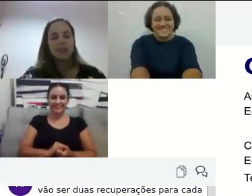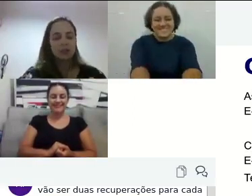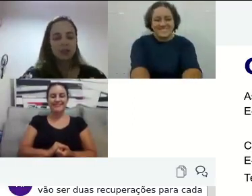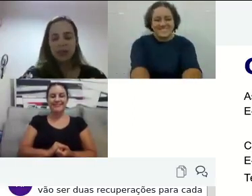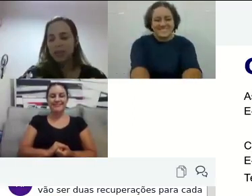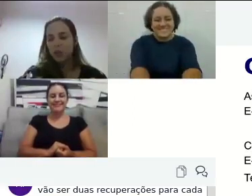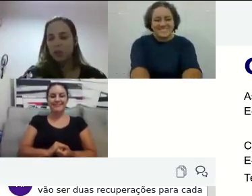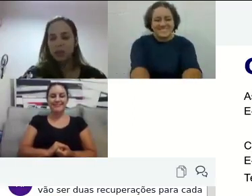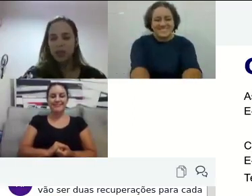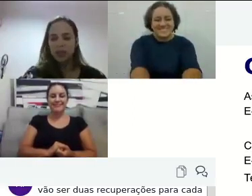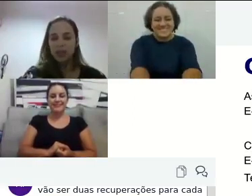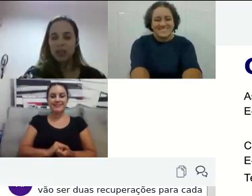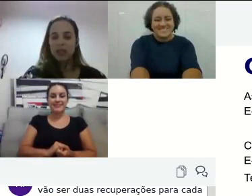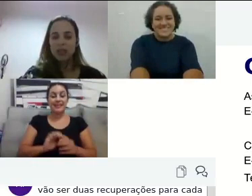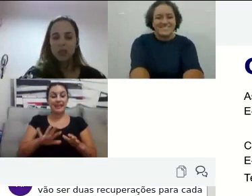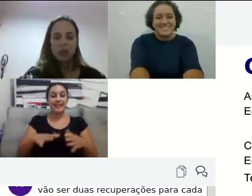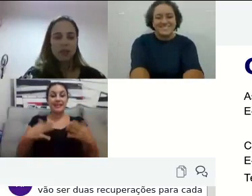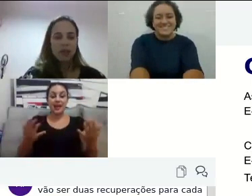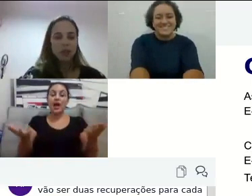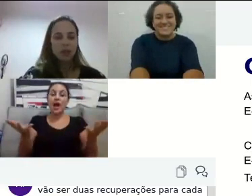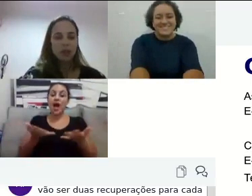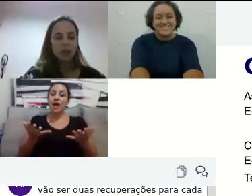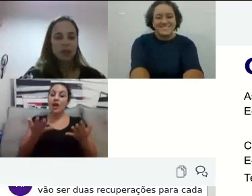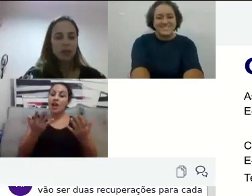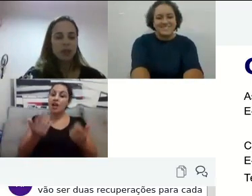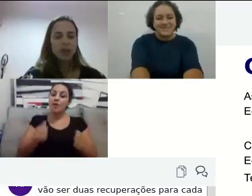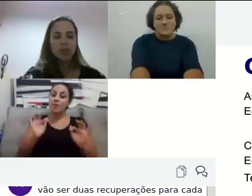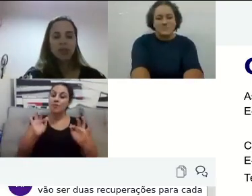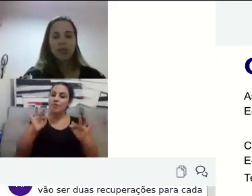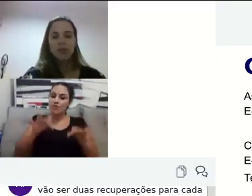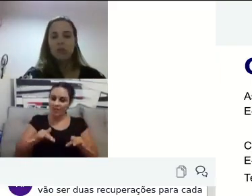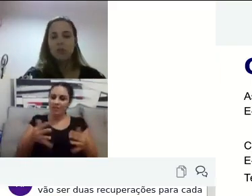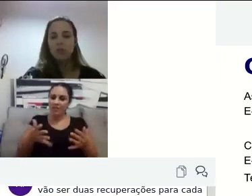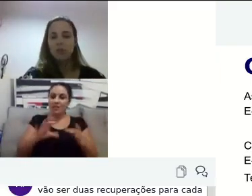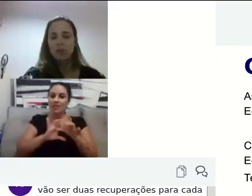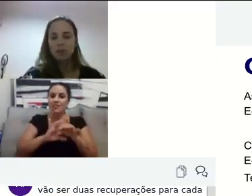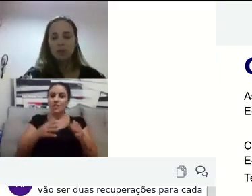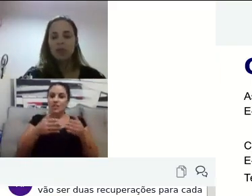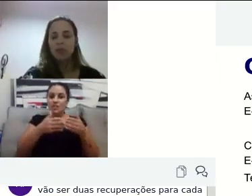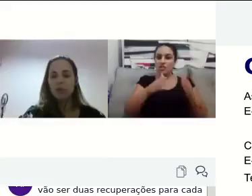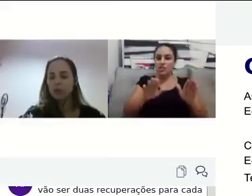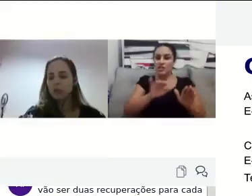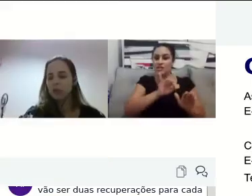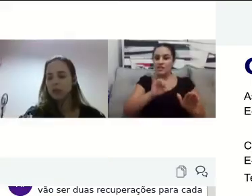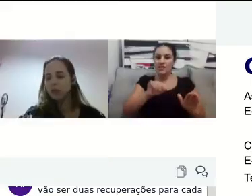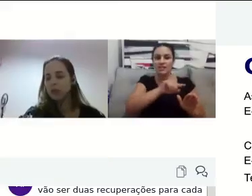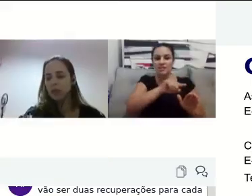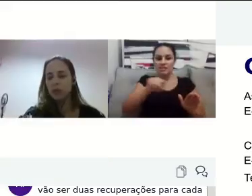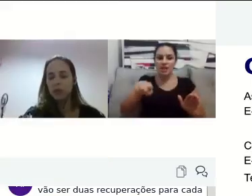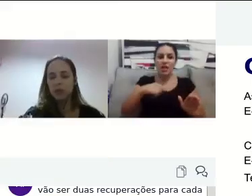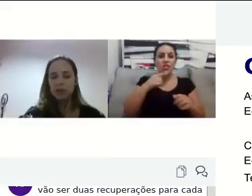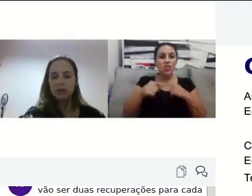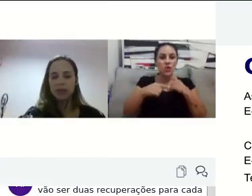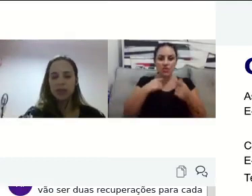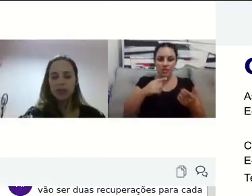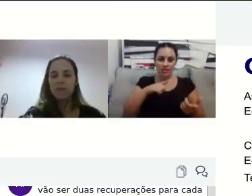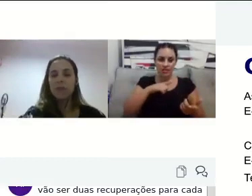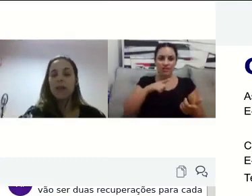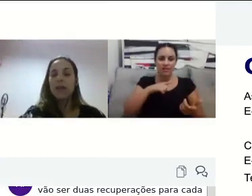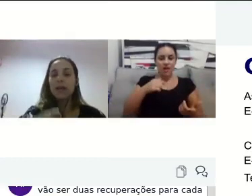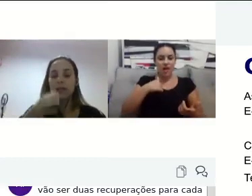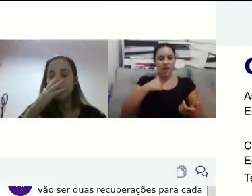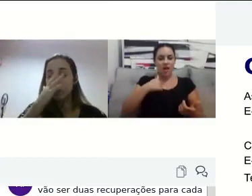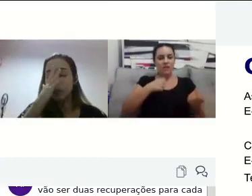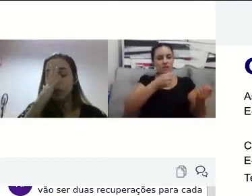eu finalizo por aqui e deixo aberto para caso alguém ainda tenha alguma dúvida sobre as coisas que eu falei ou que eu não falei,